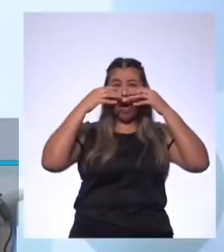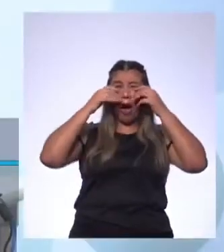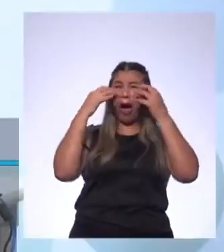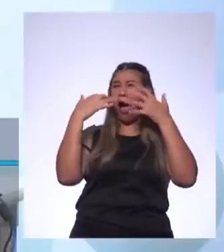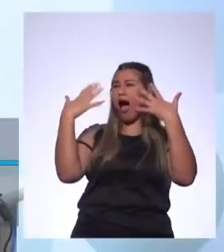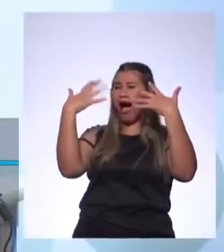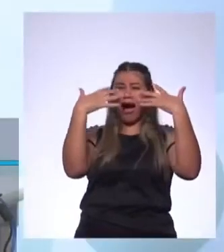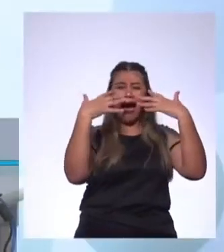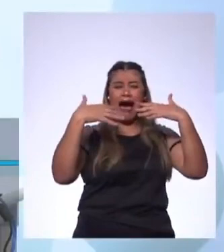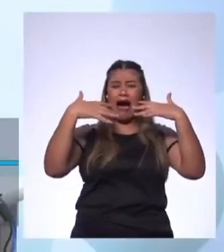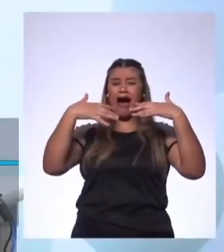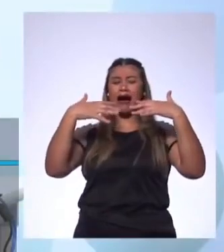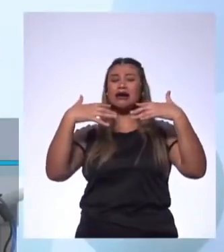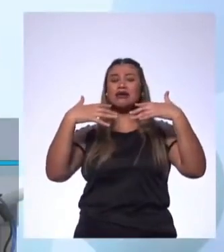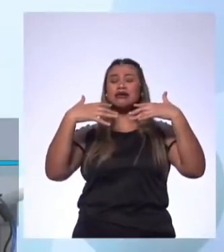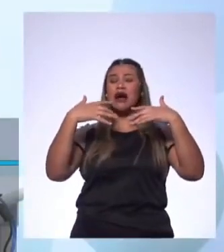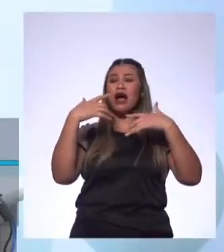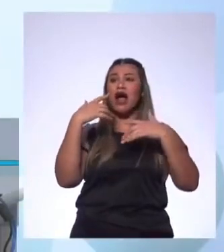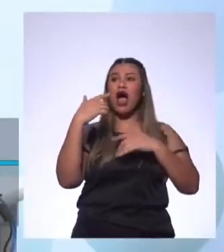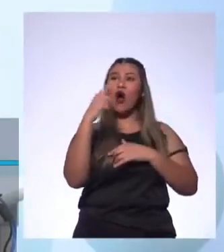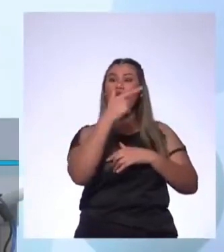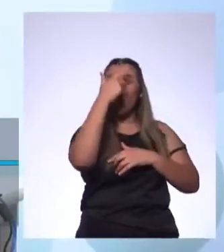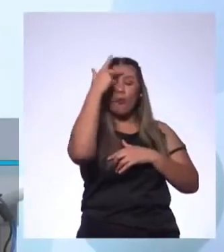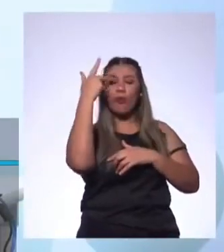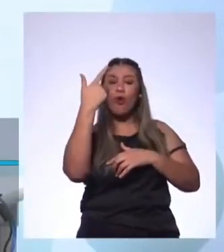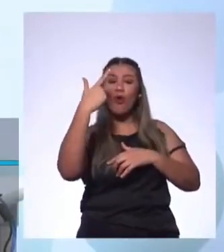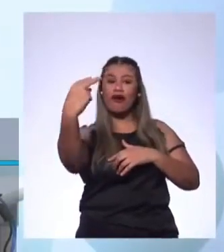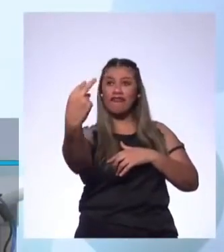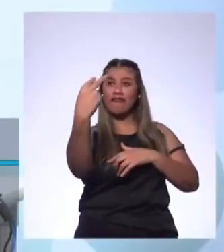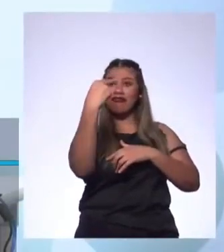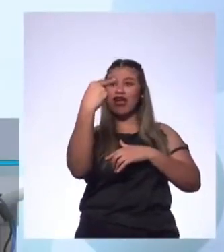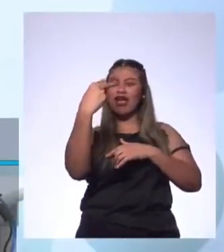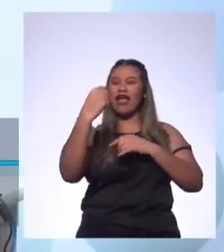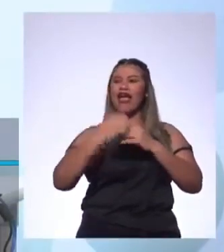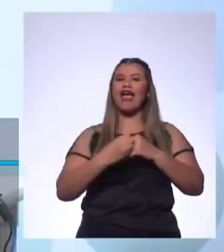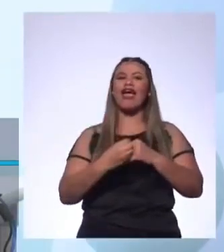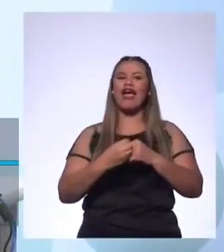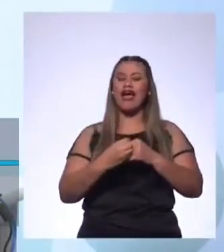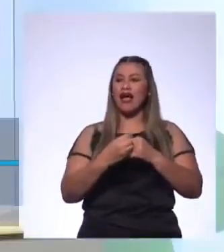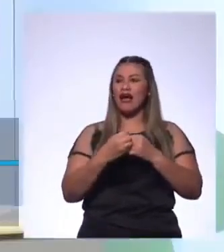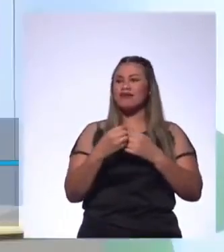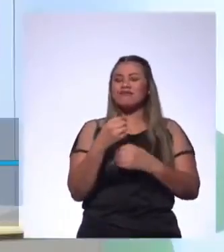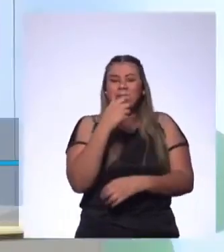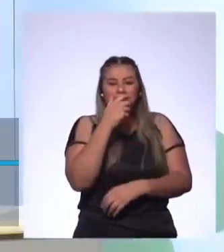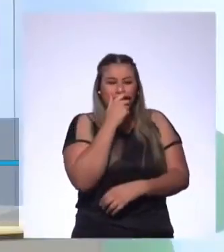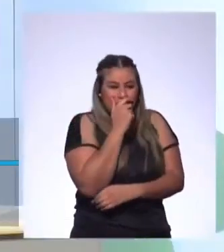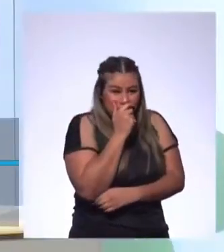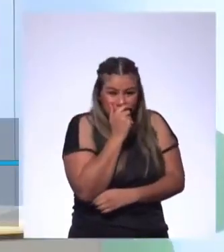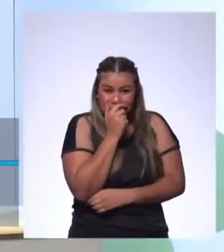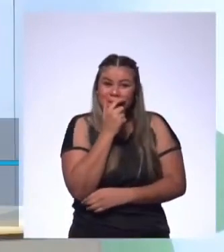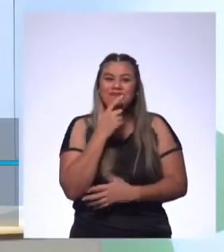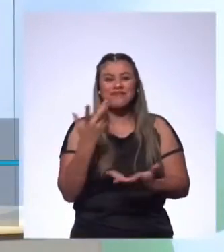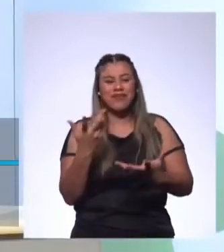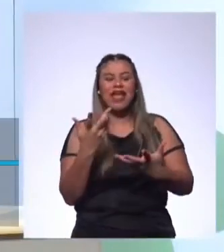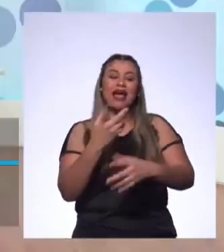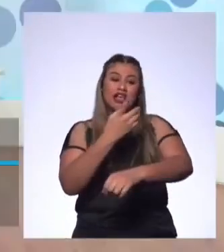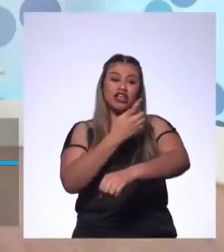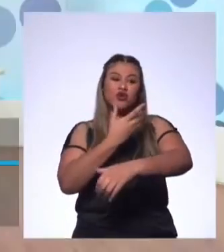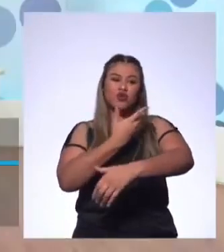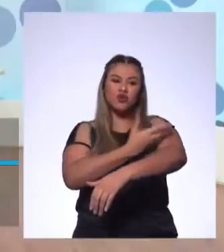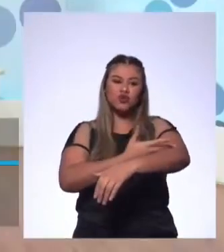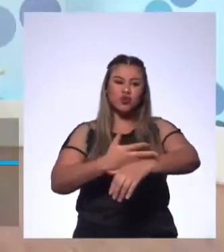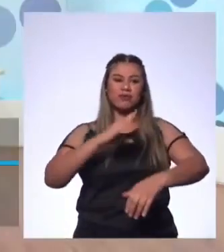mas tá certo, é isso mesmo. É isso mesmo. A gente né? queria alguém para pôr a culpa depois. Pro, Exatamente. obrigada. Obrigado. Então, O